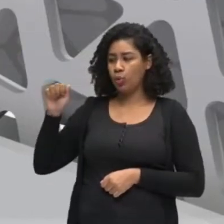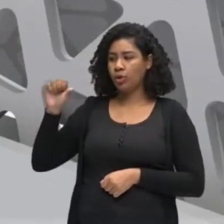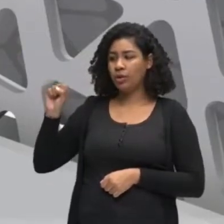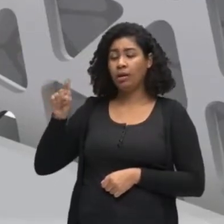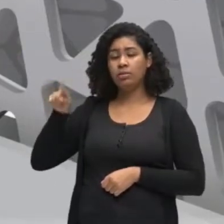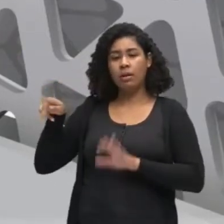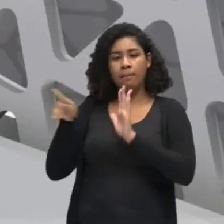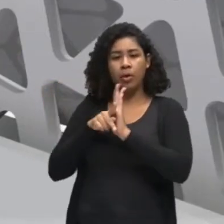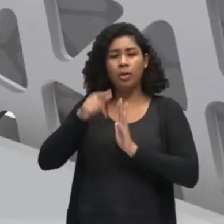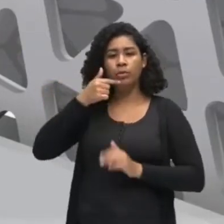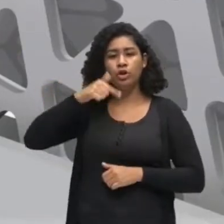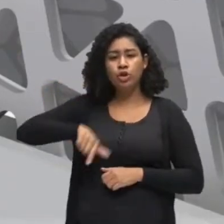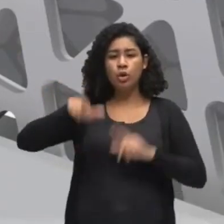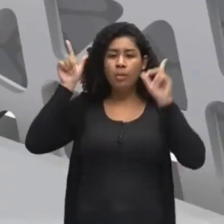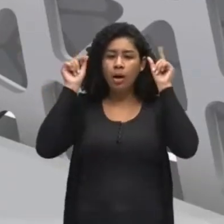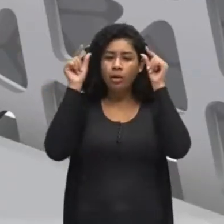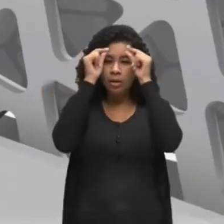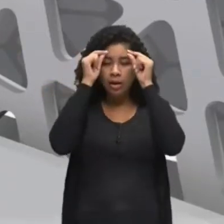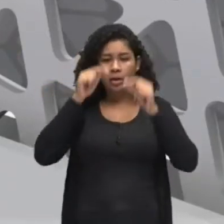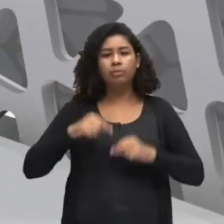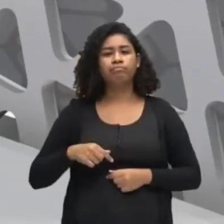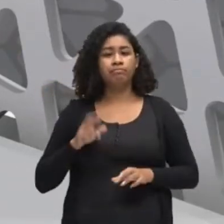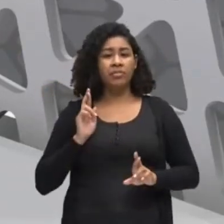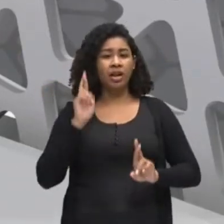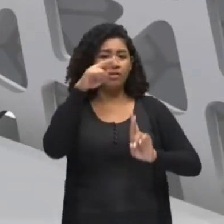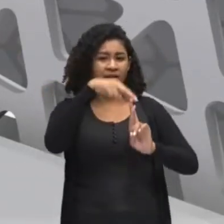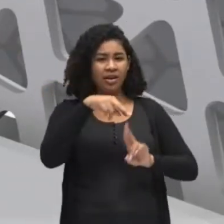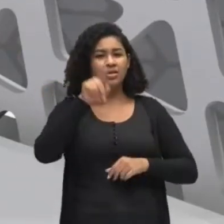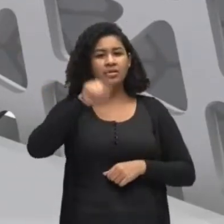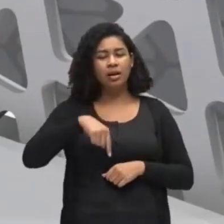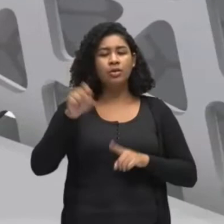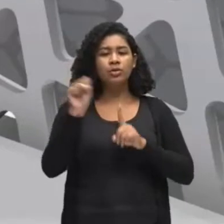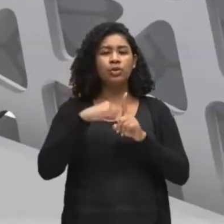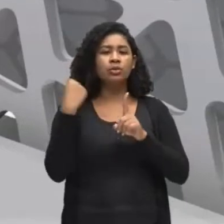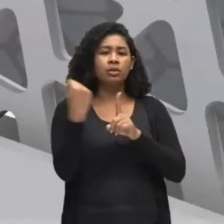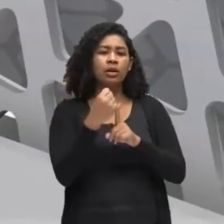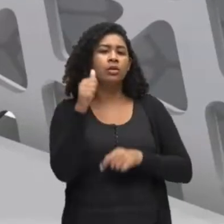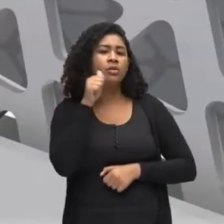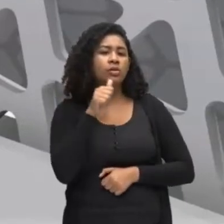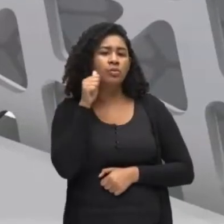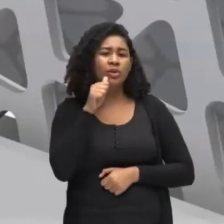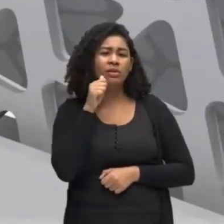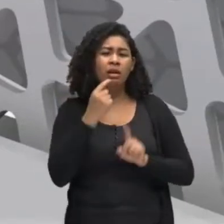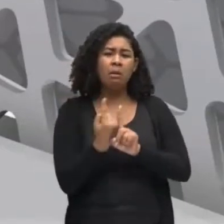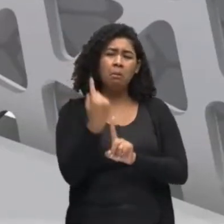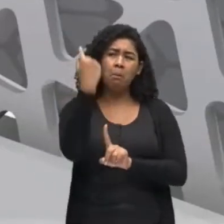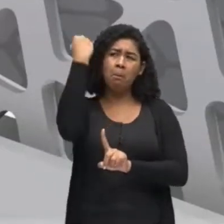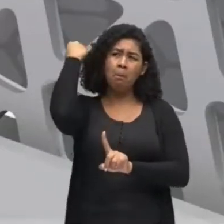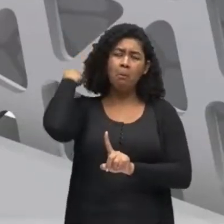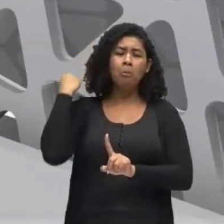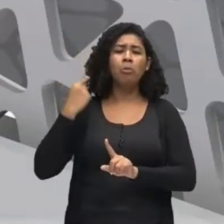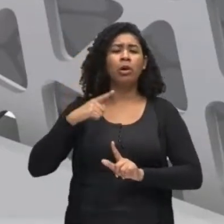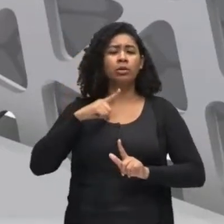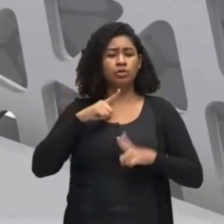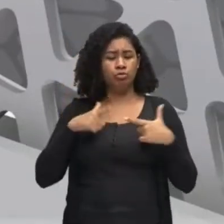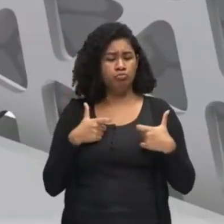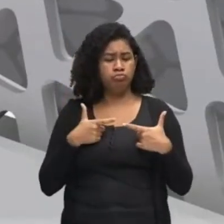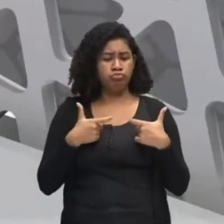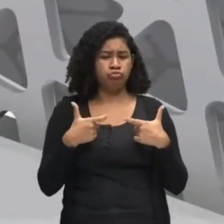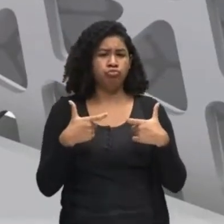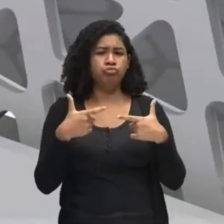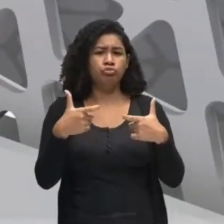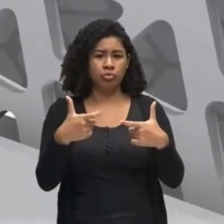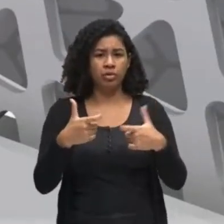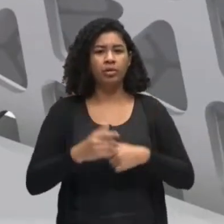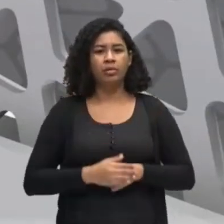relacionada a uma sociedade de mulheres lá no mundo antigo que guerreavam, certo? Apenas